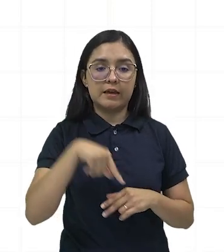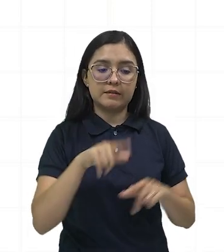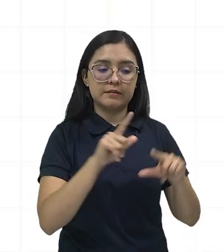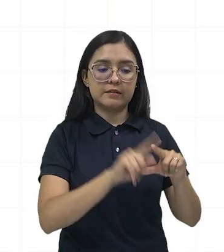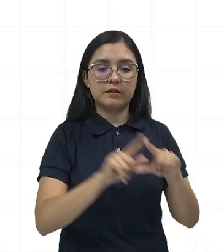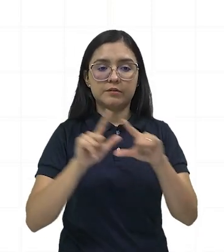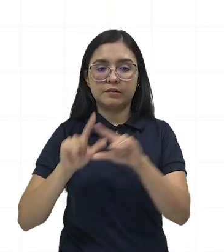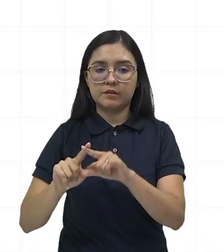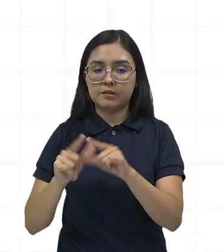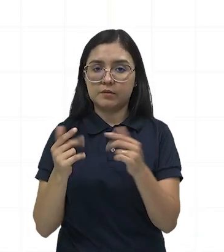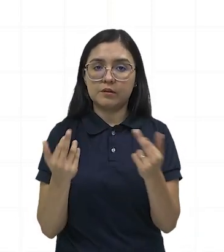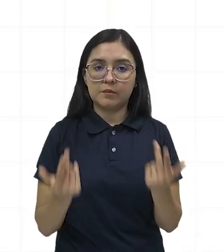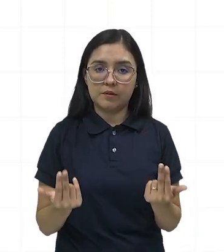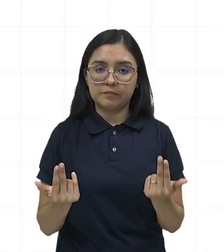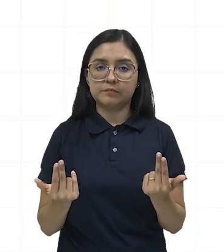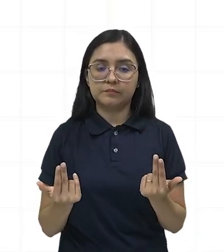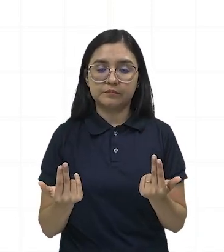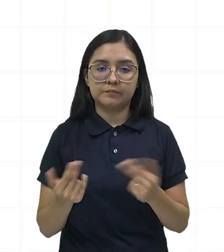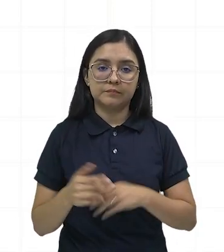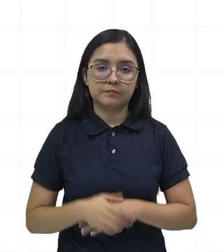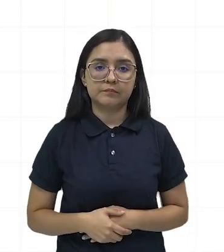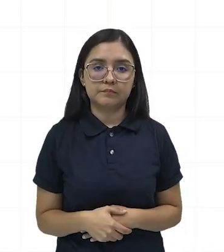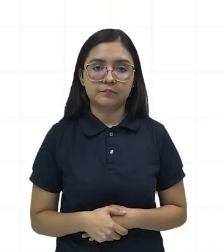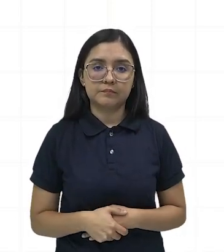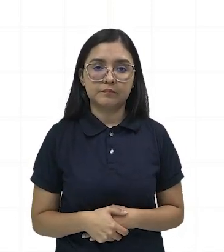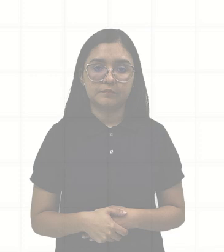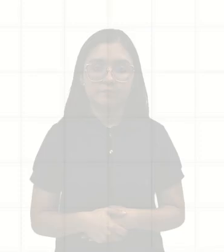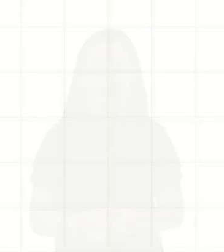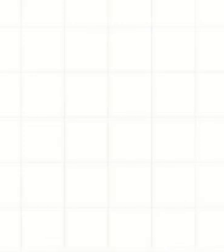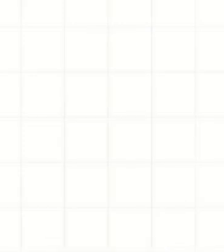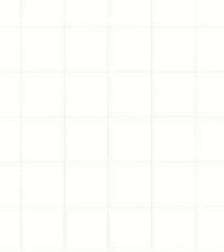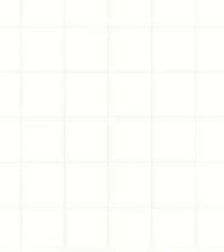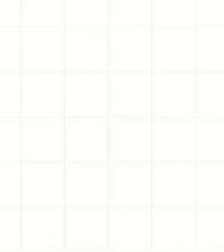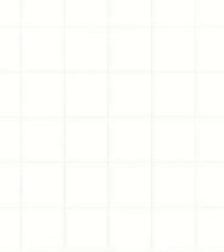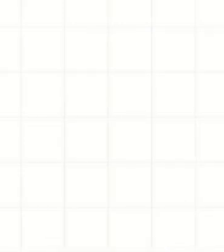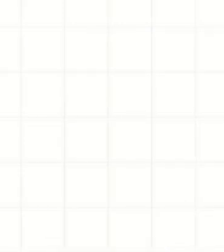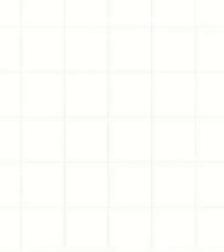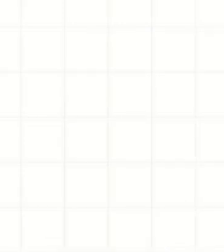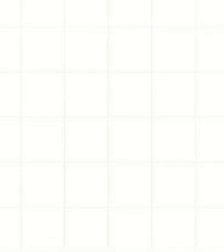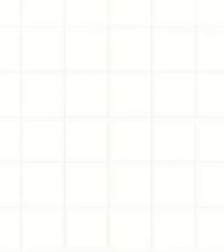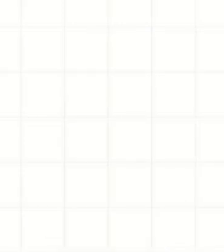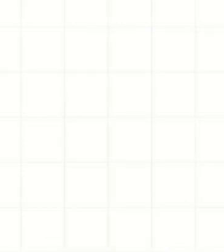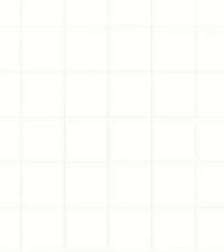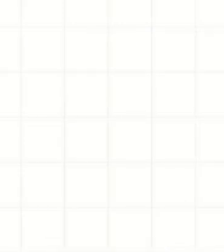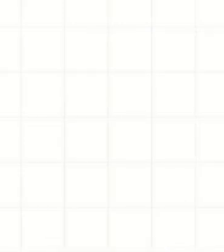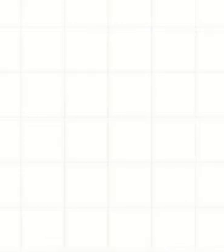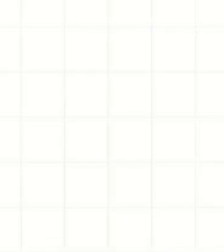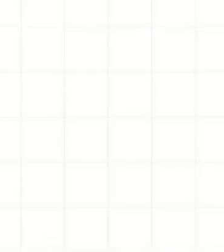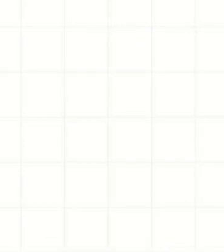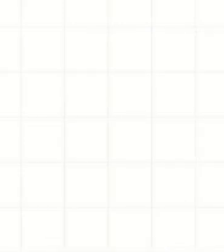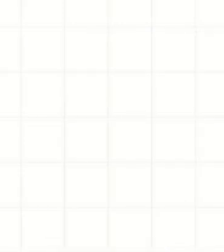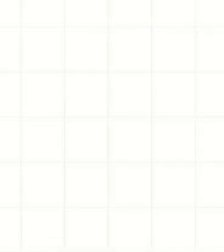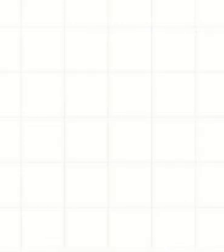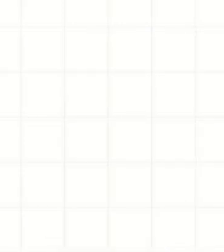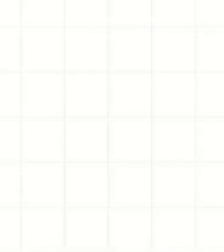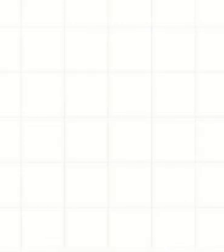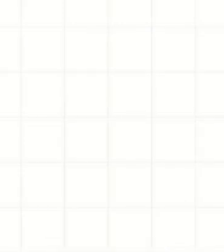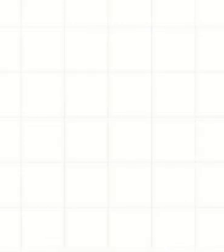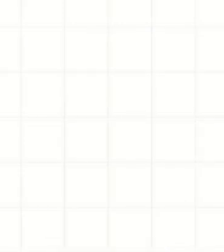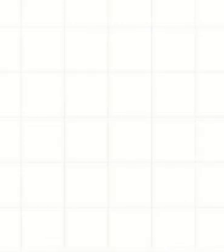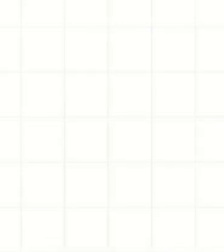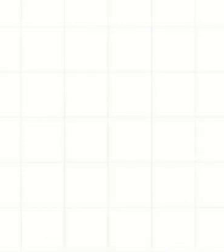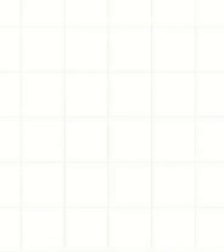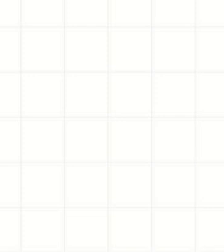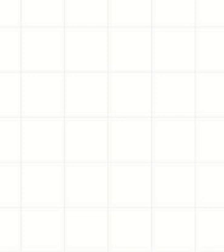congruentes. Para que a gente verifique se eles são congruentes, eu irei lembrar, né, dos casos